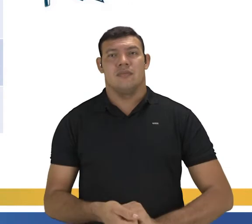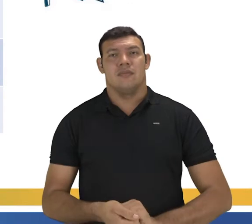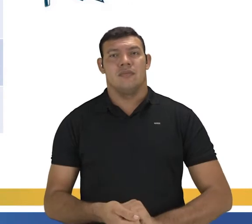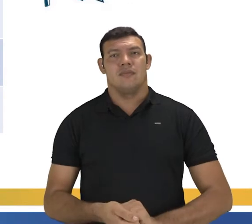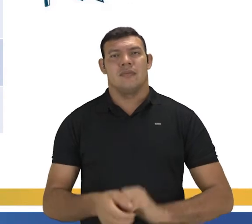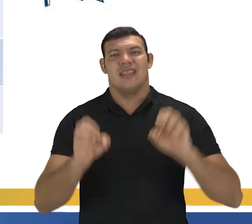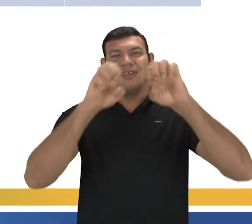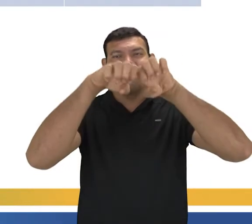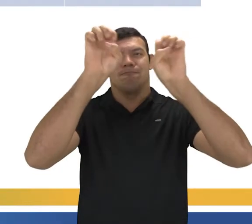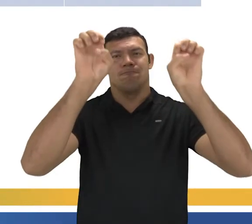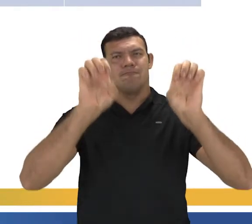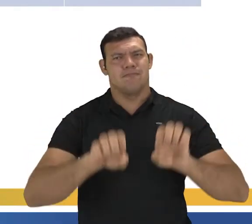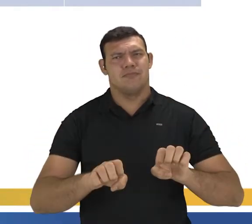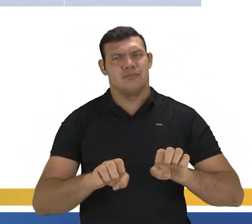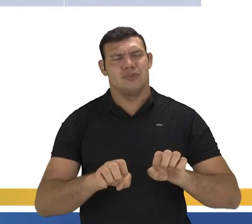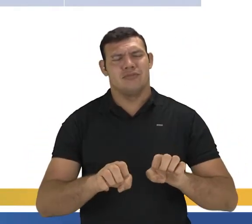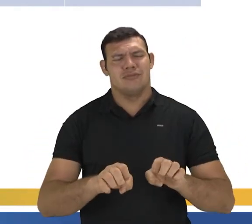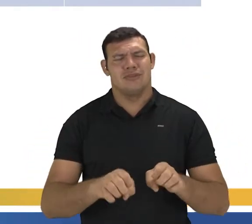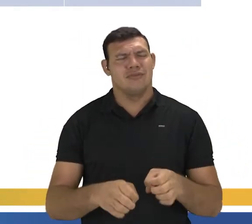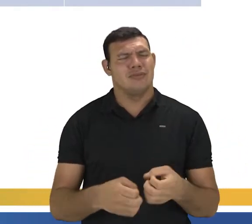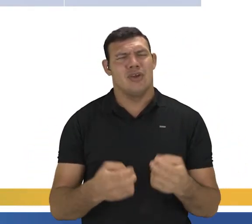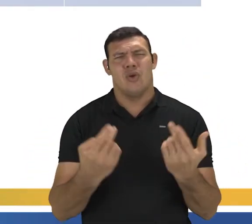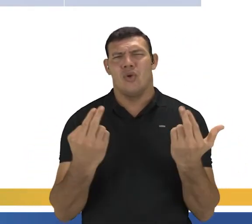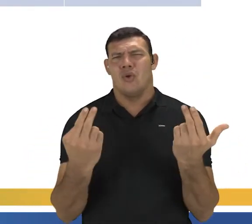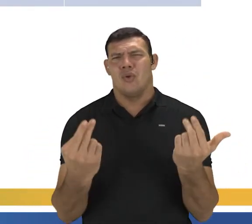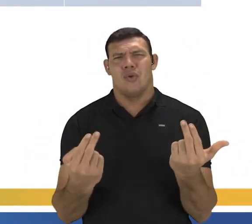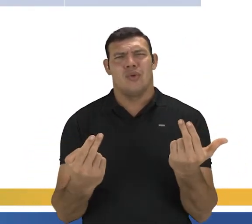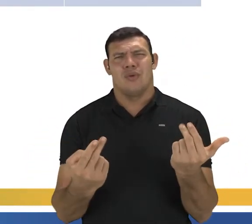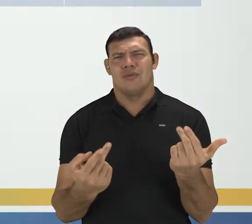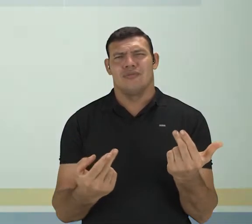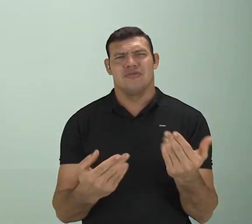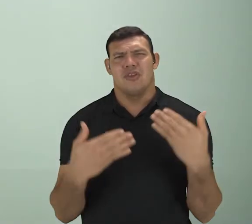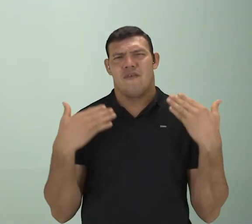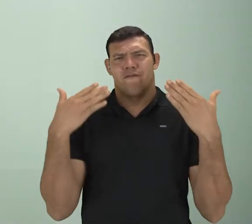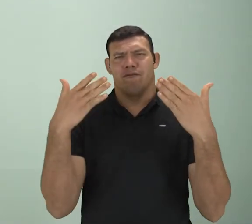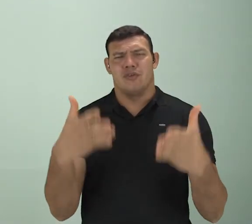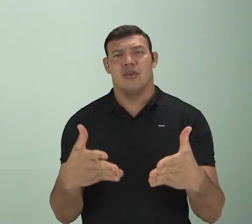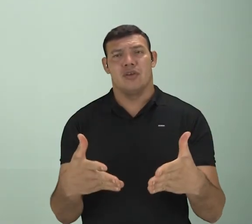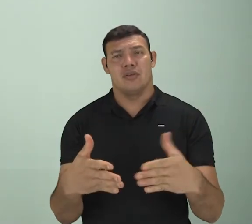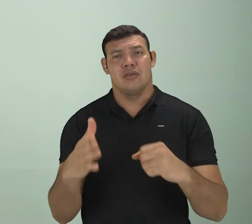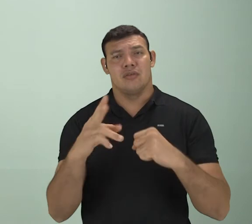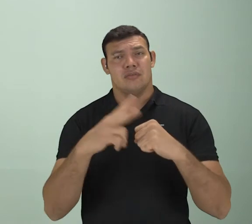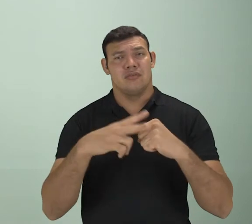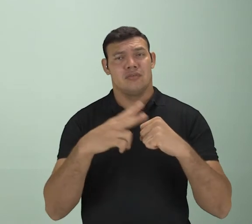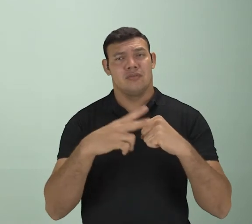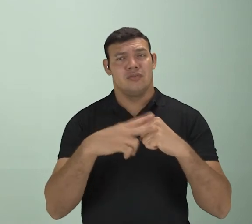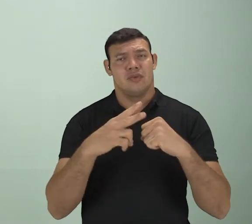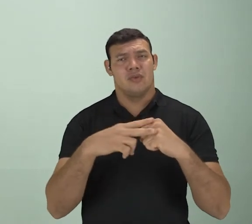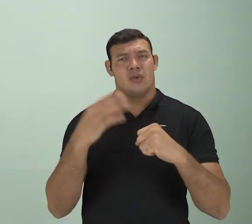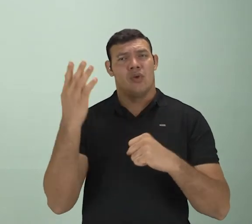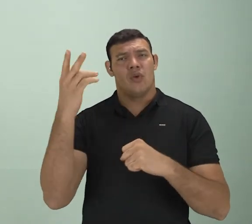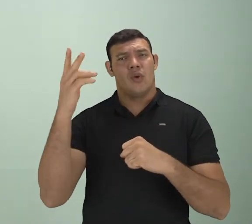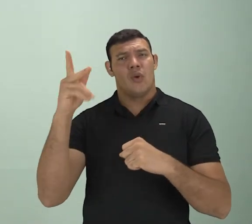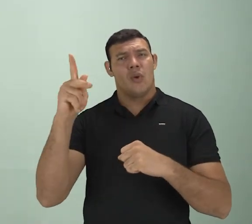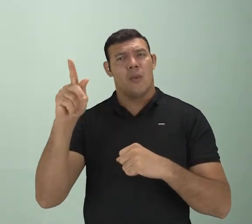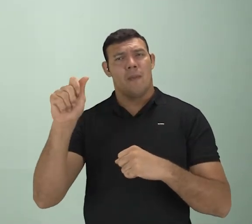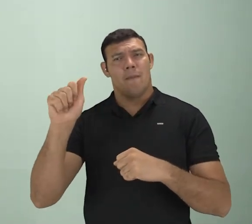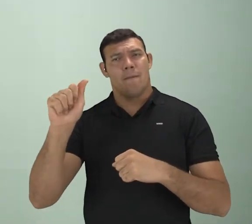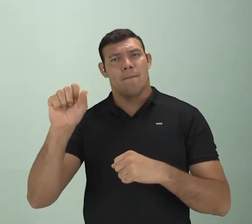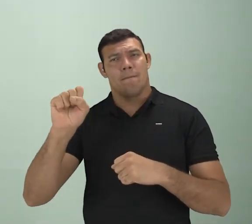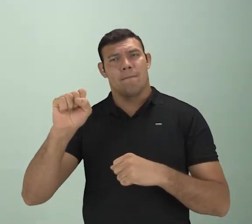essa estrutura como nós já vimos na aula passada eu não vou focar no passado particípio mas interessante que